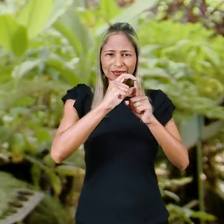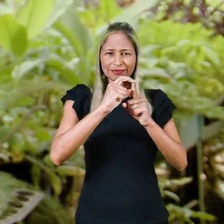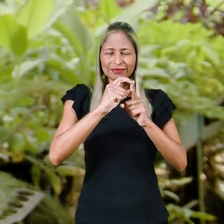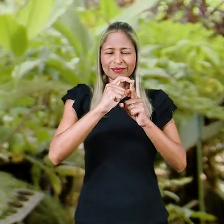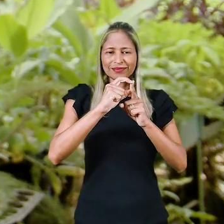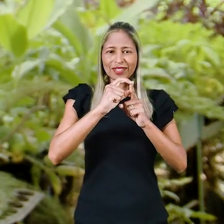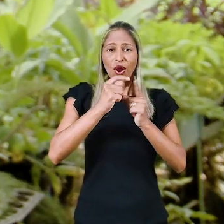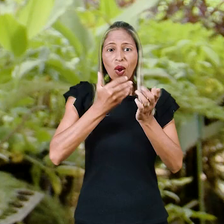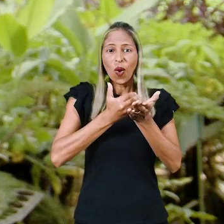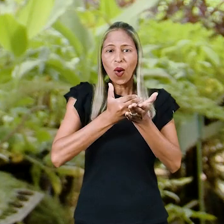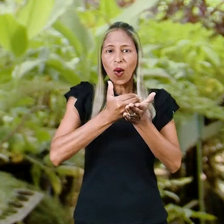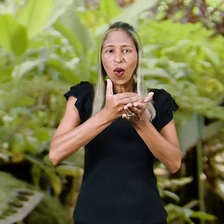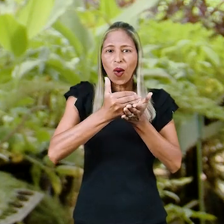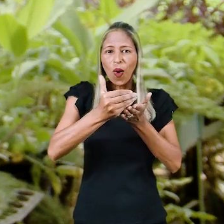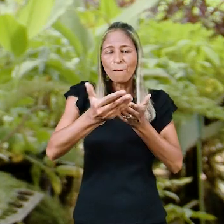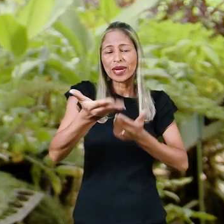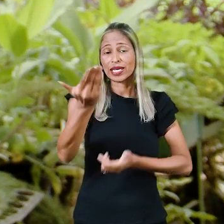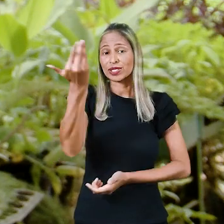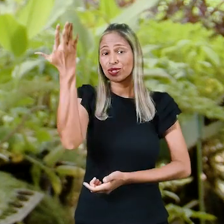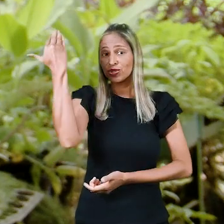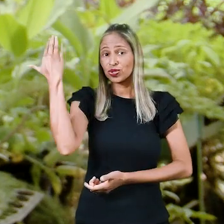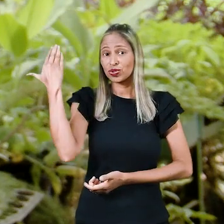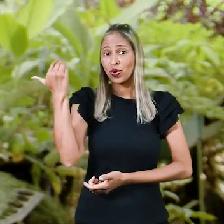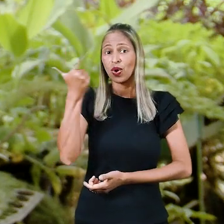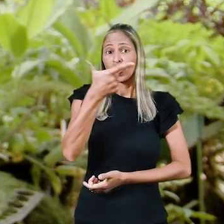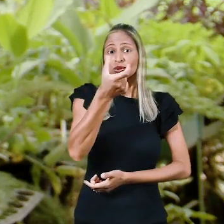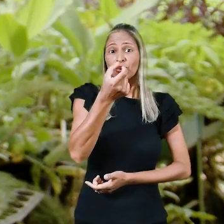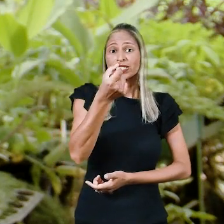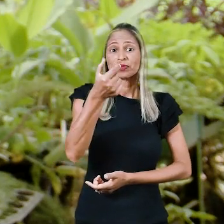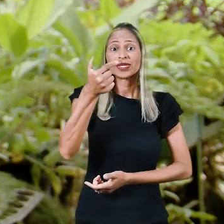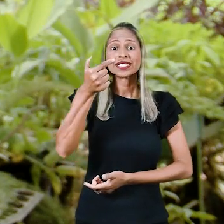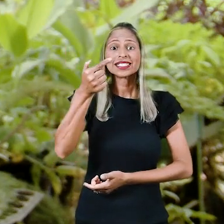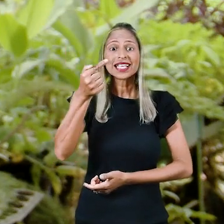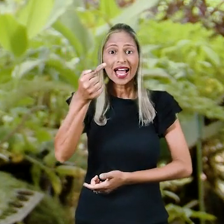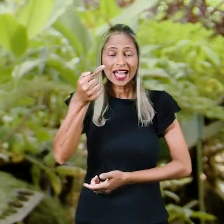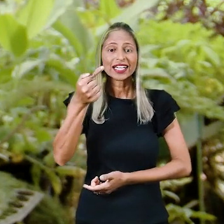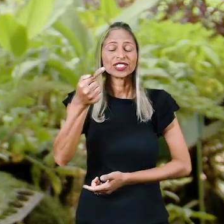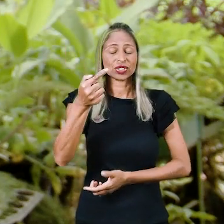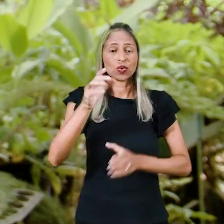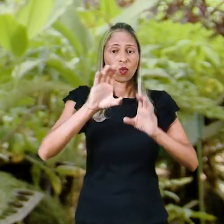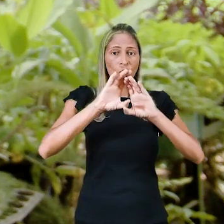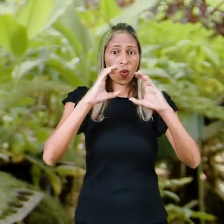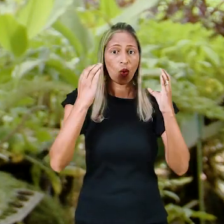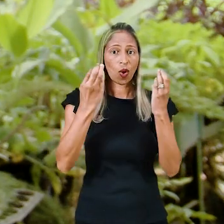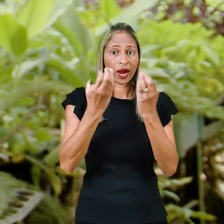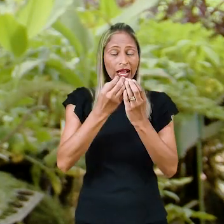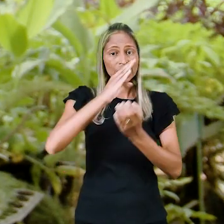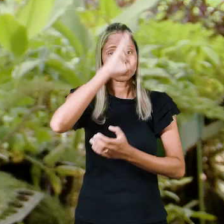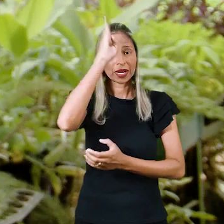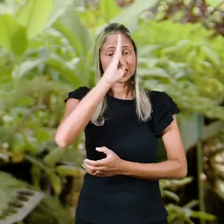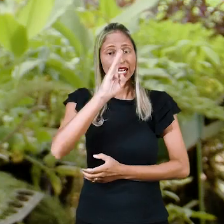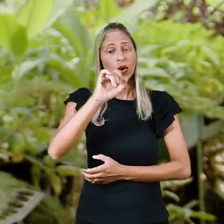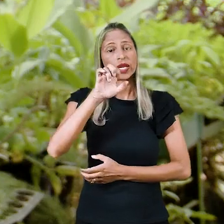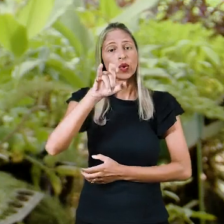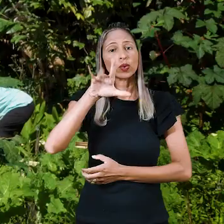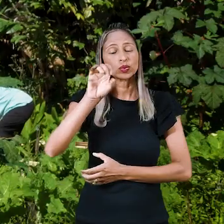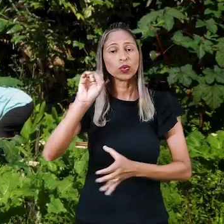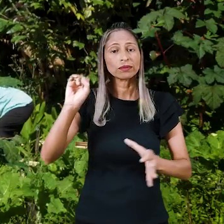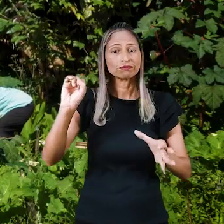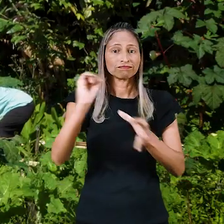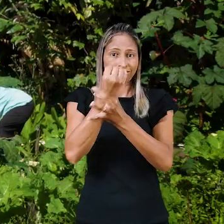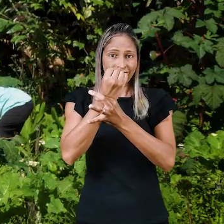termo, ele começou lá atrás, em 2007, por meio de um Congresso Brasileiro de